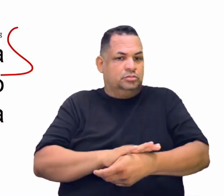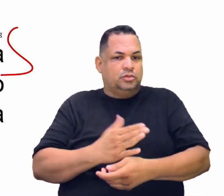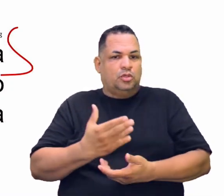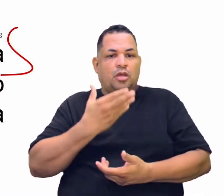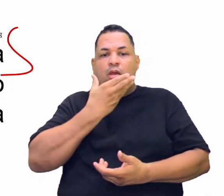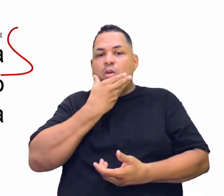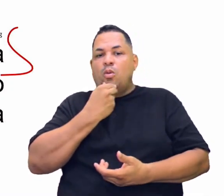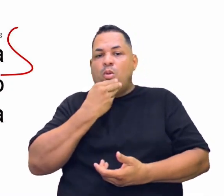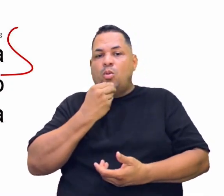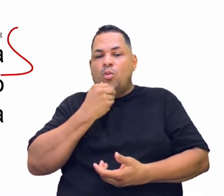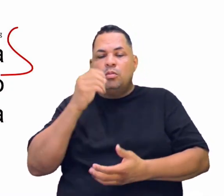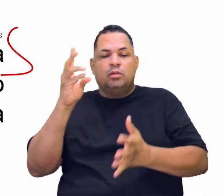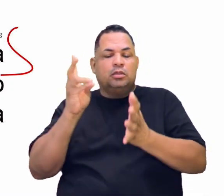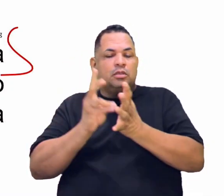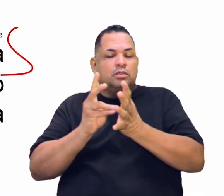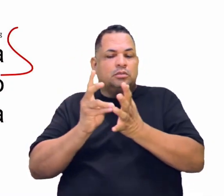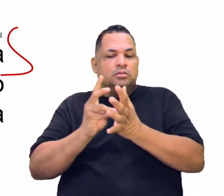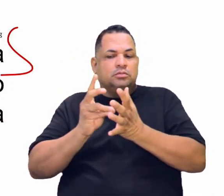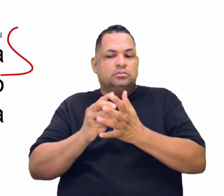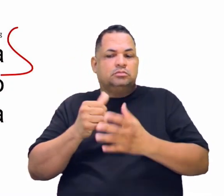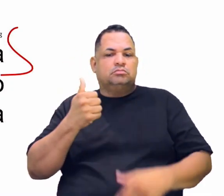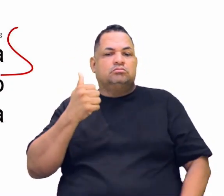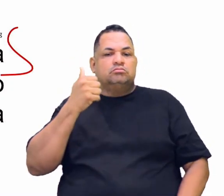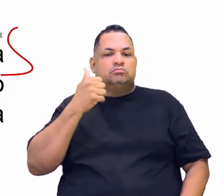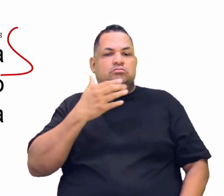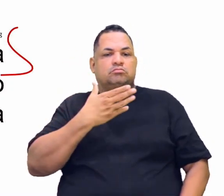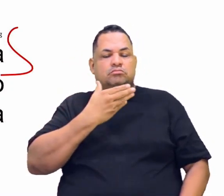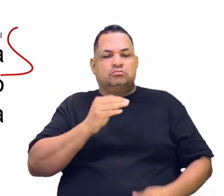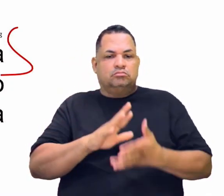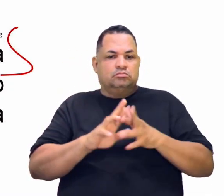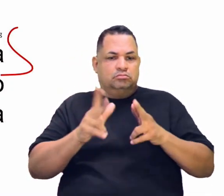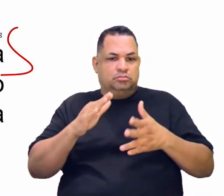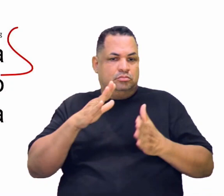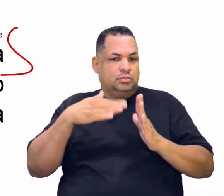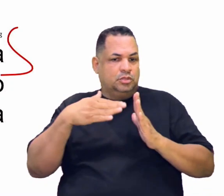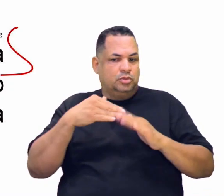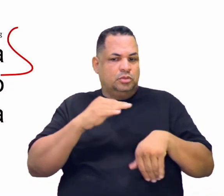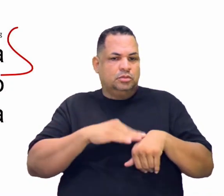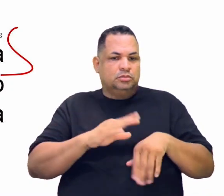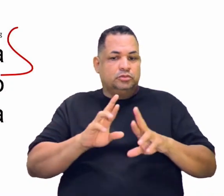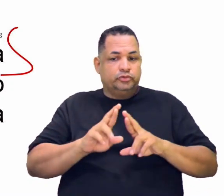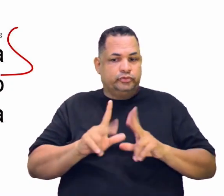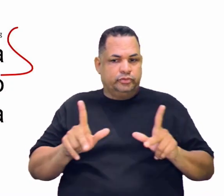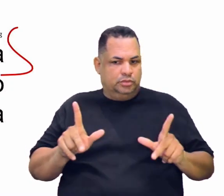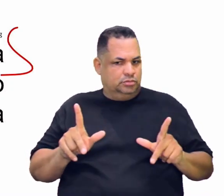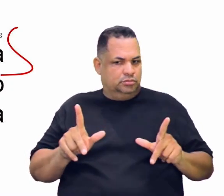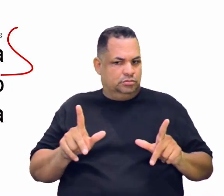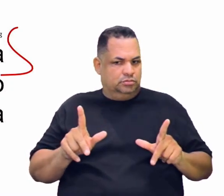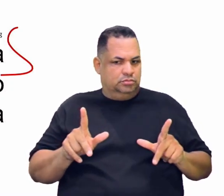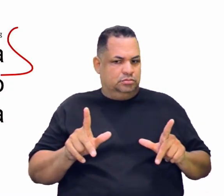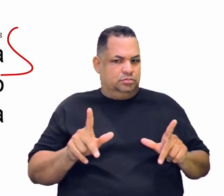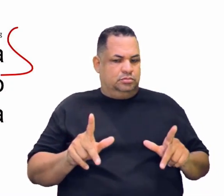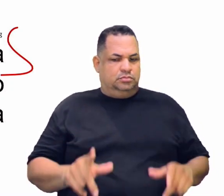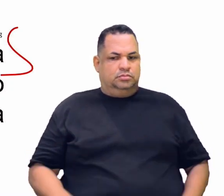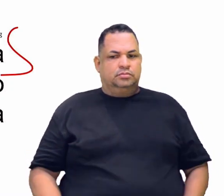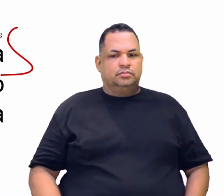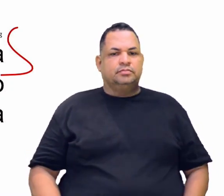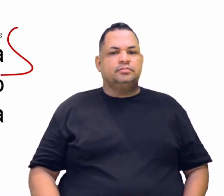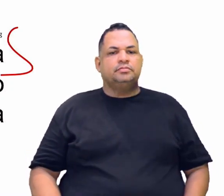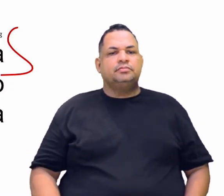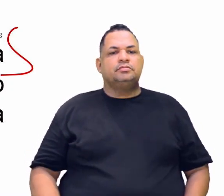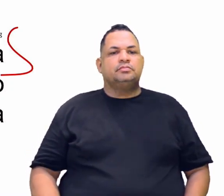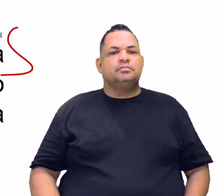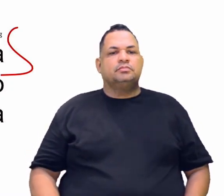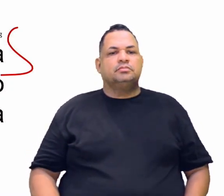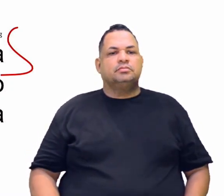desses jovens indígenas, dos homens e das mulheres. Diferente, né? A mulher não usa